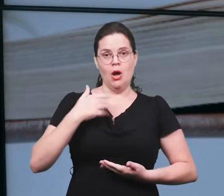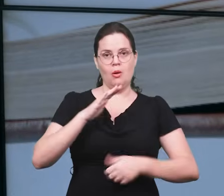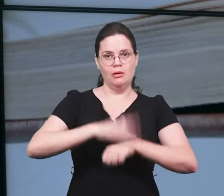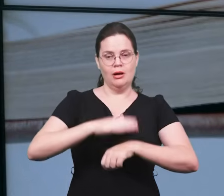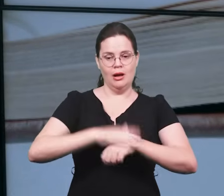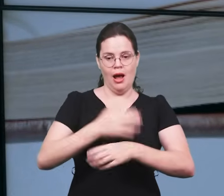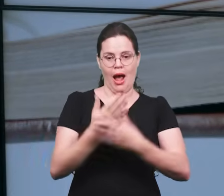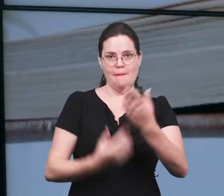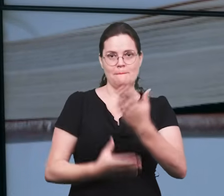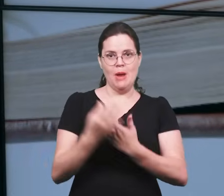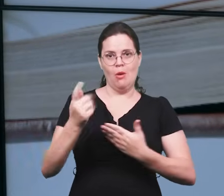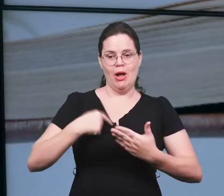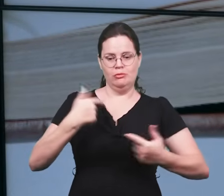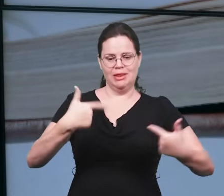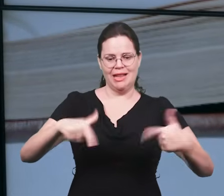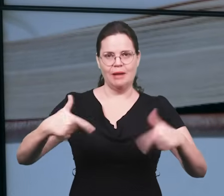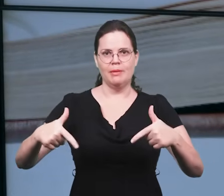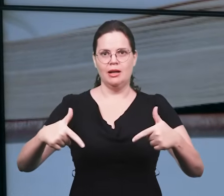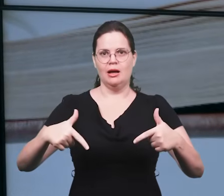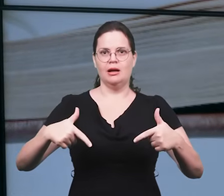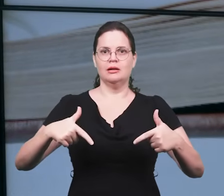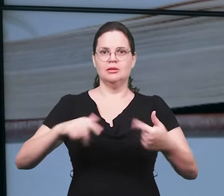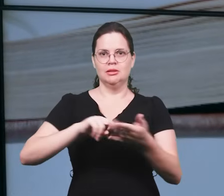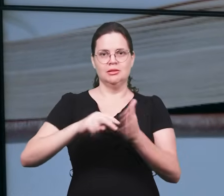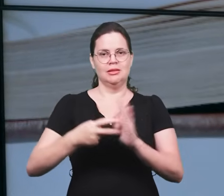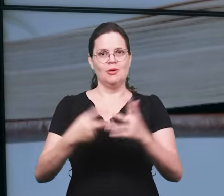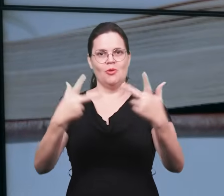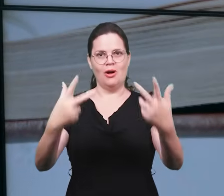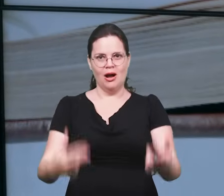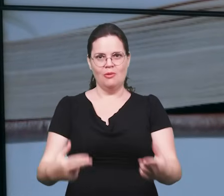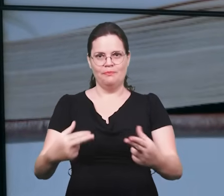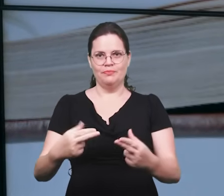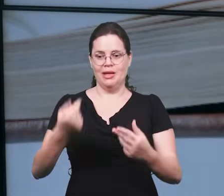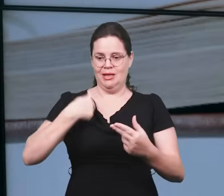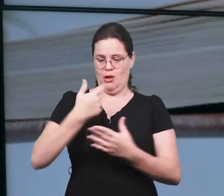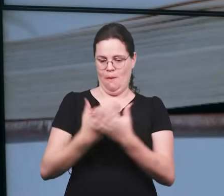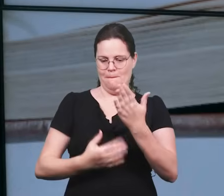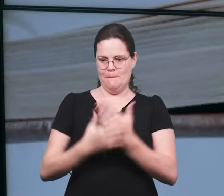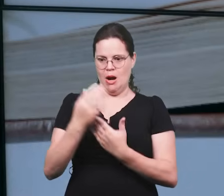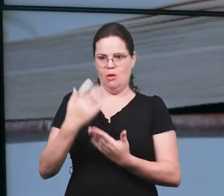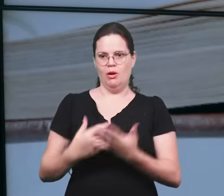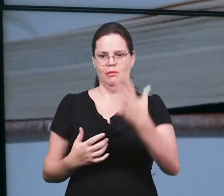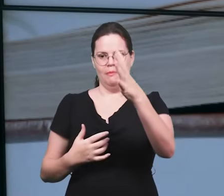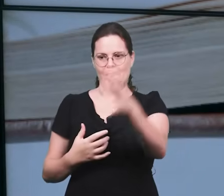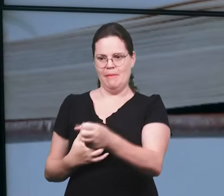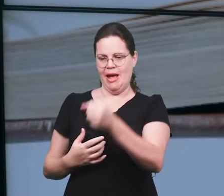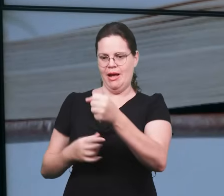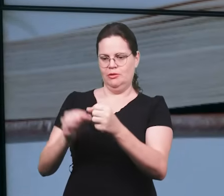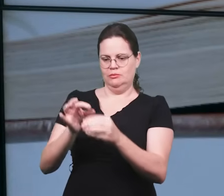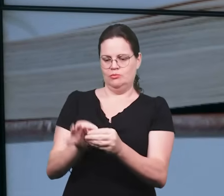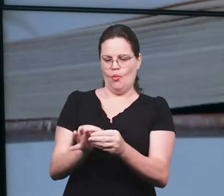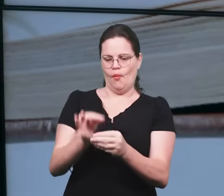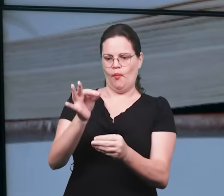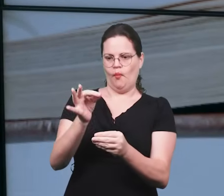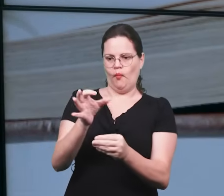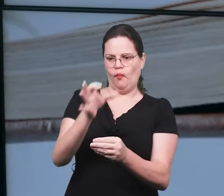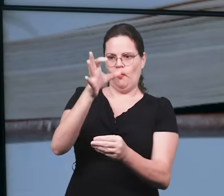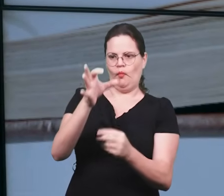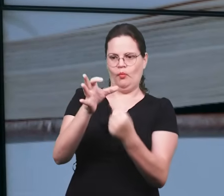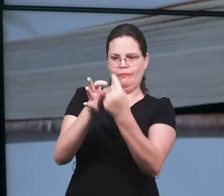trabalho, isso é maravilhoso, né? Então, assim, nós podemos começar de ações que a gente pode imaginar que